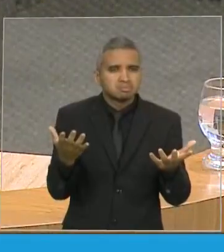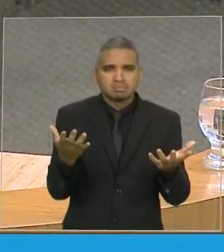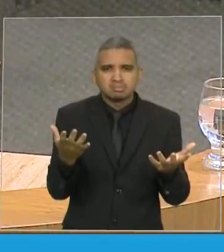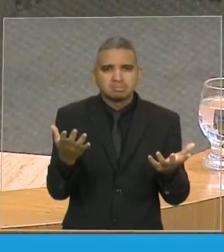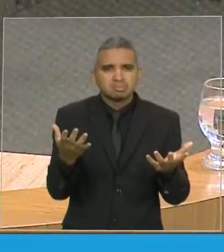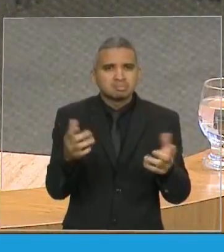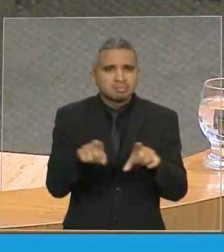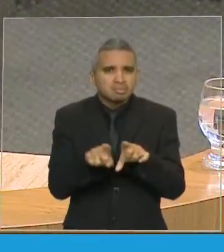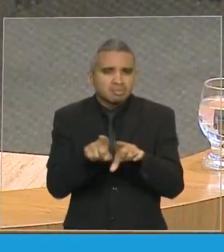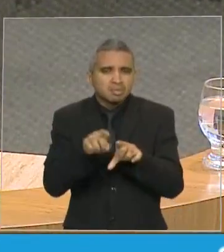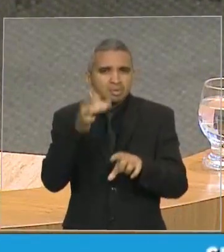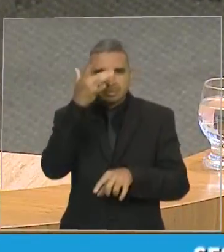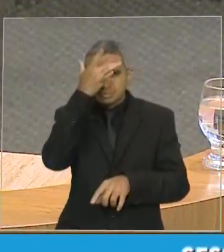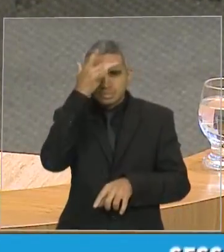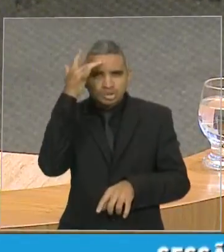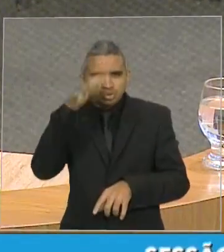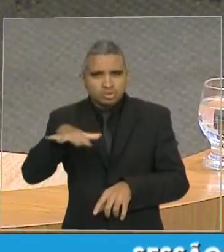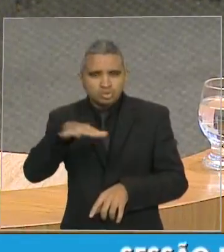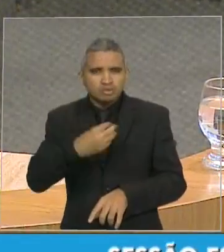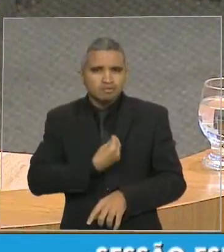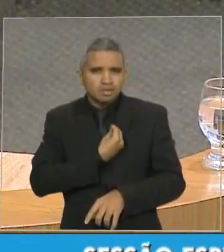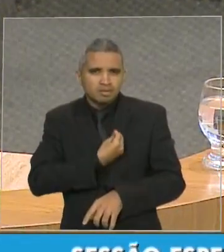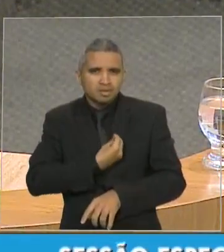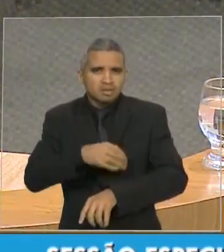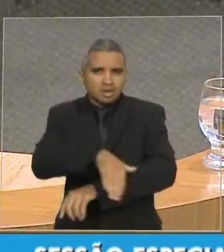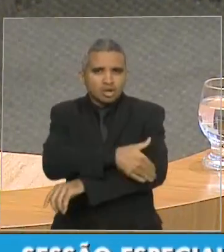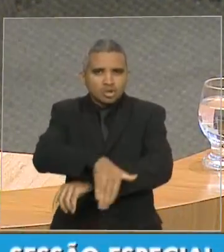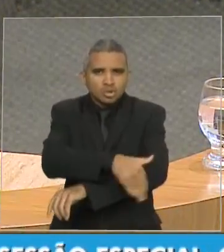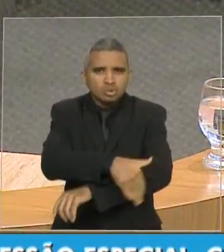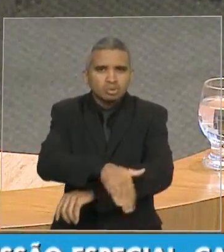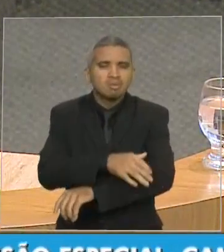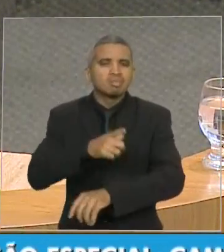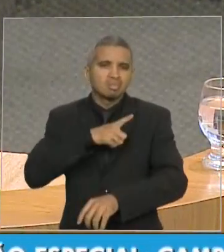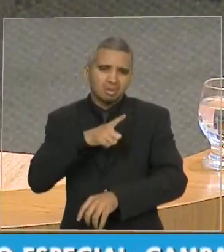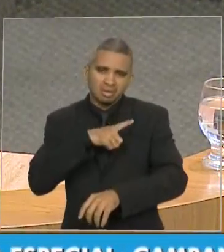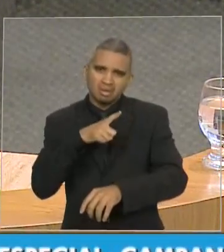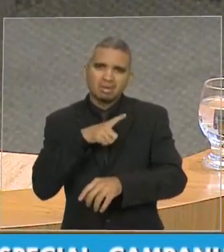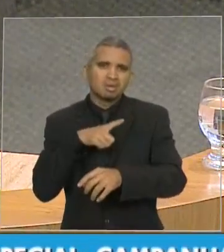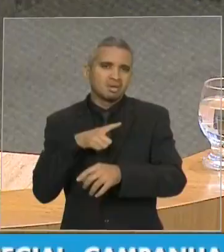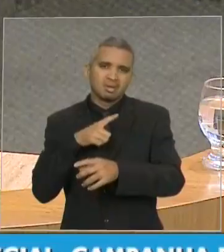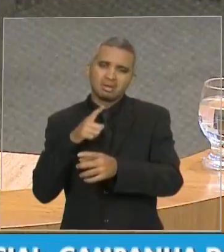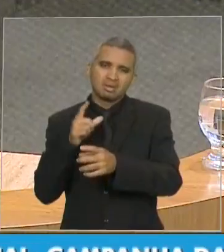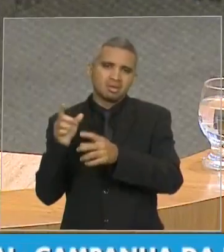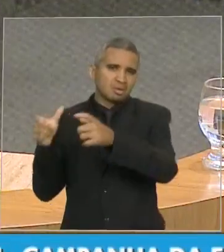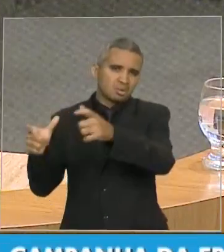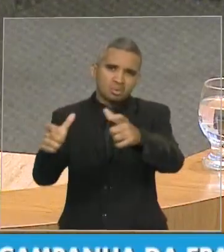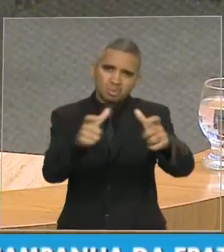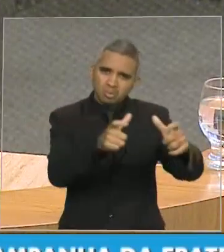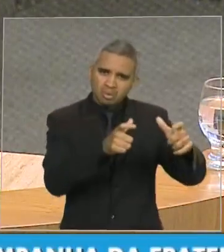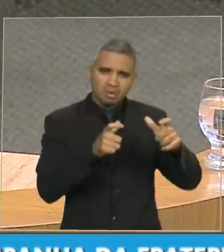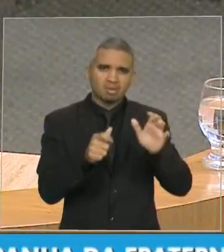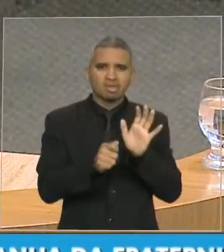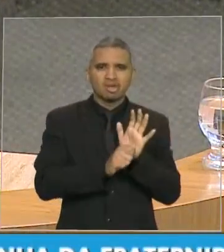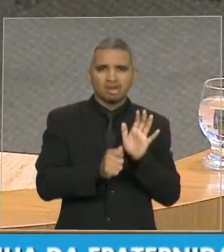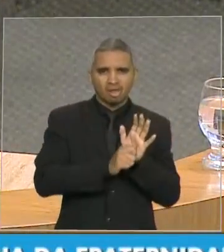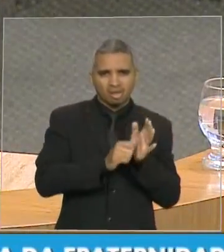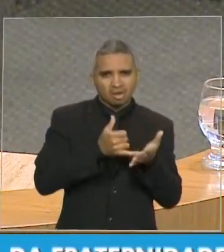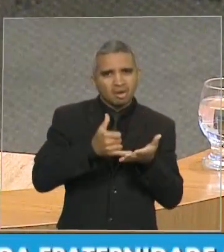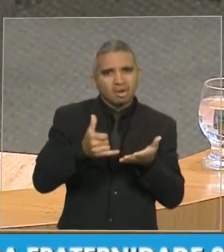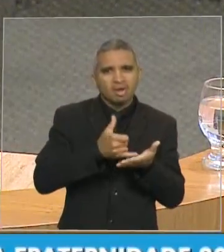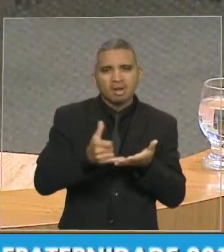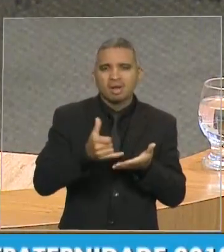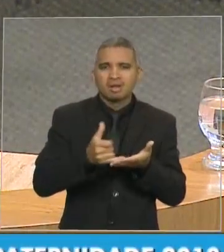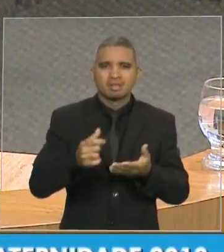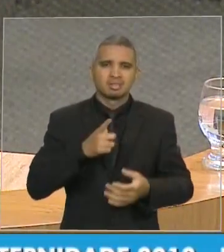com as pessoas que vivem na rua, as drogas estão em todos os lugares. E precisamos